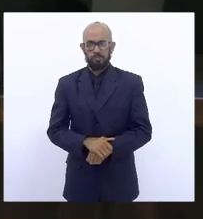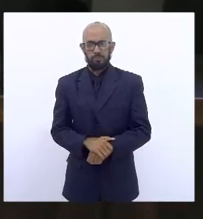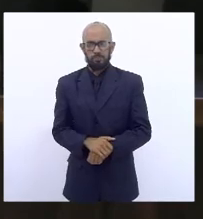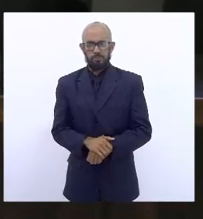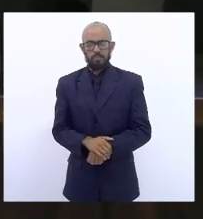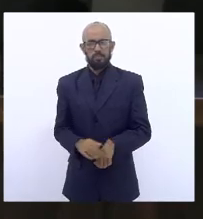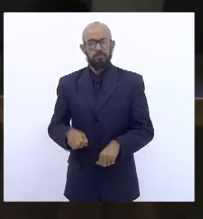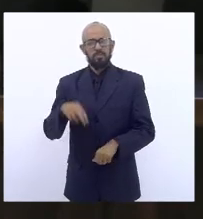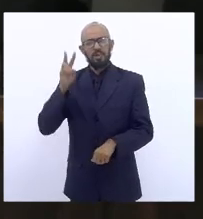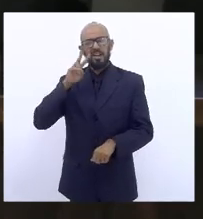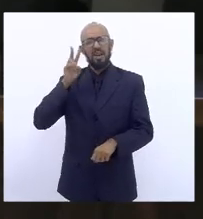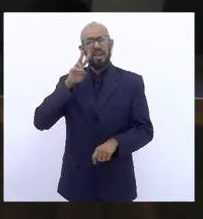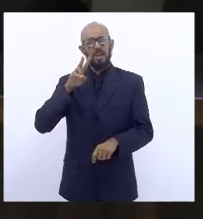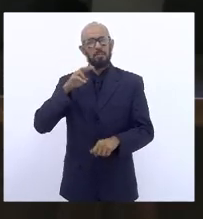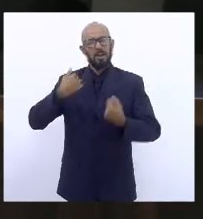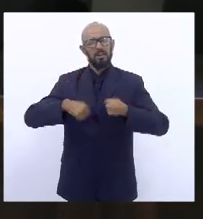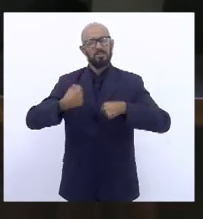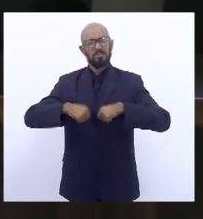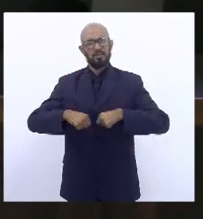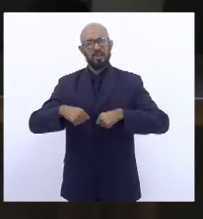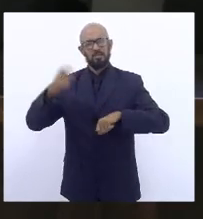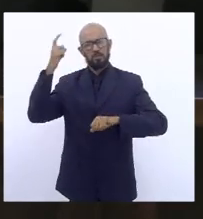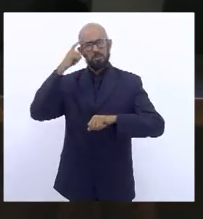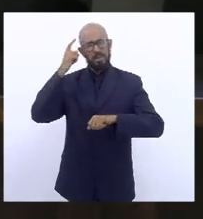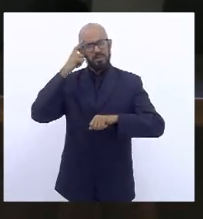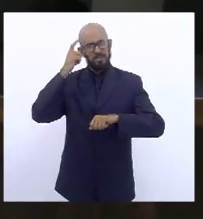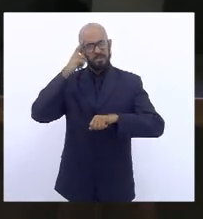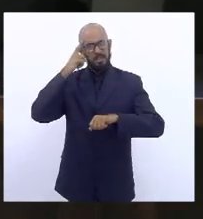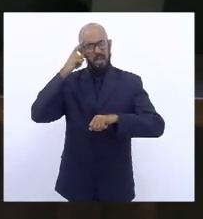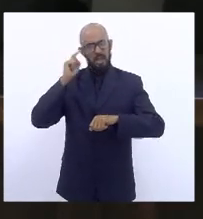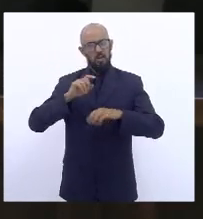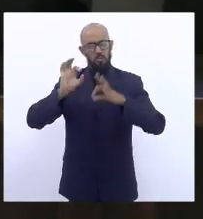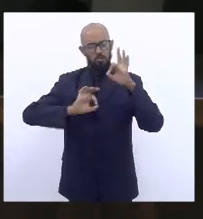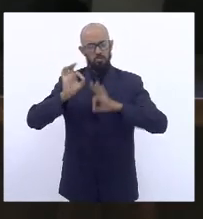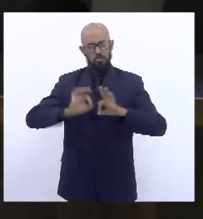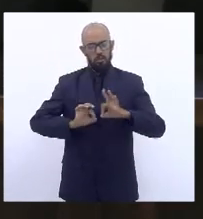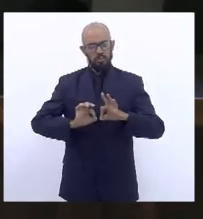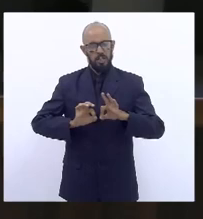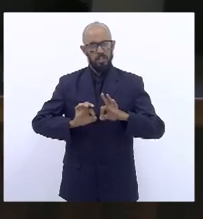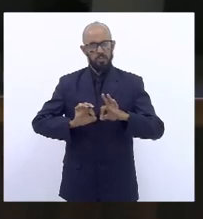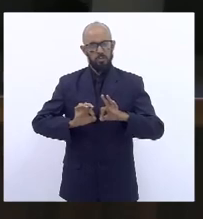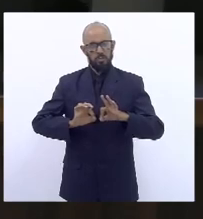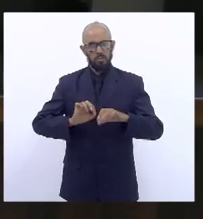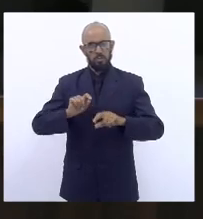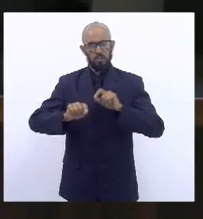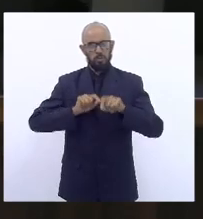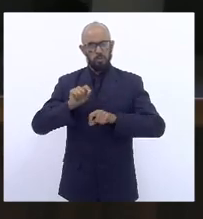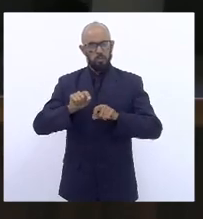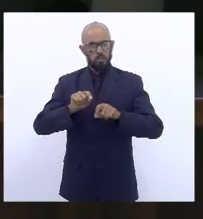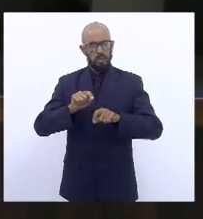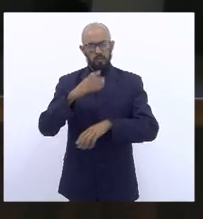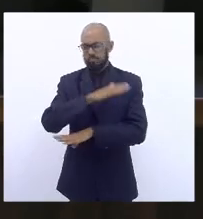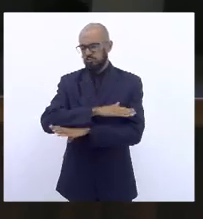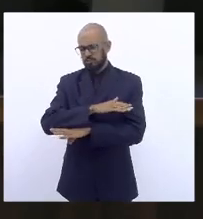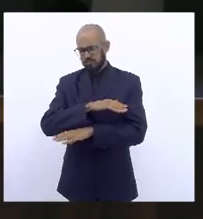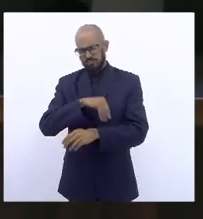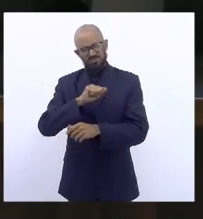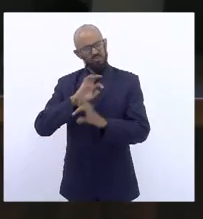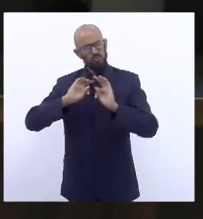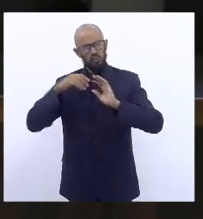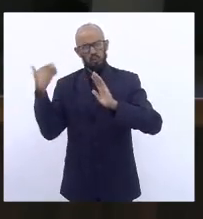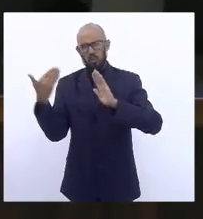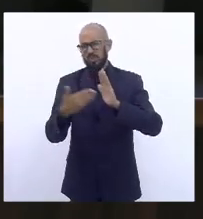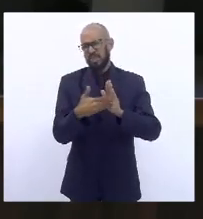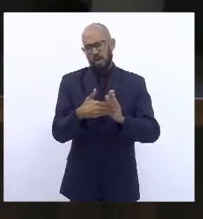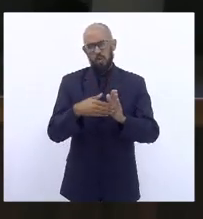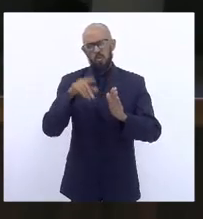faz lembrar a necessidade de pensar a educação como um projeto omnilateral, holístico. É a formação integral